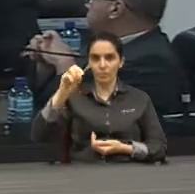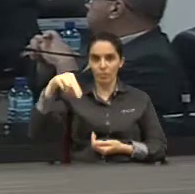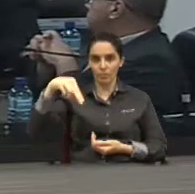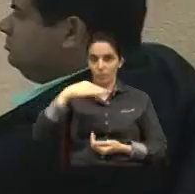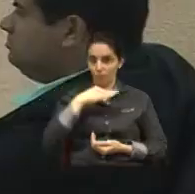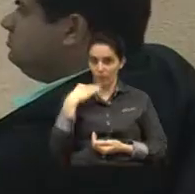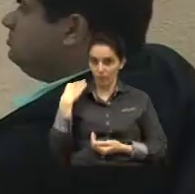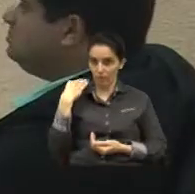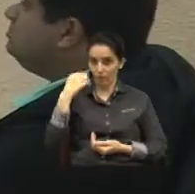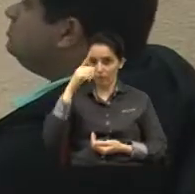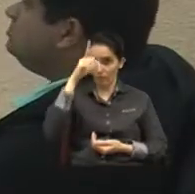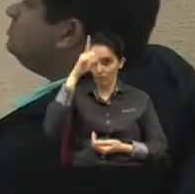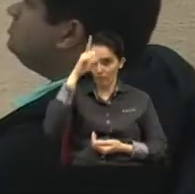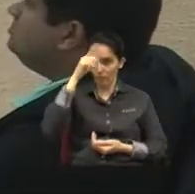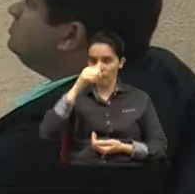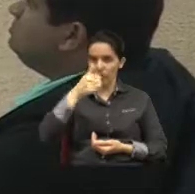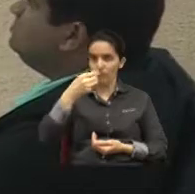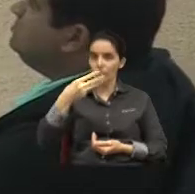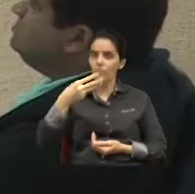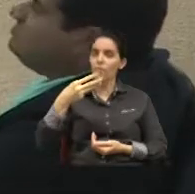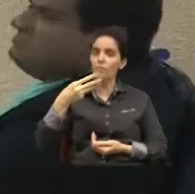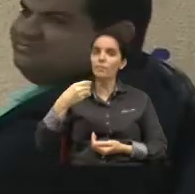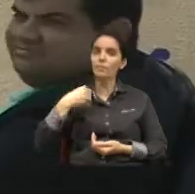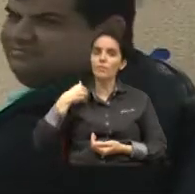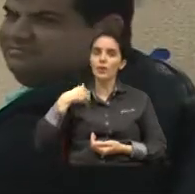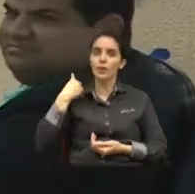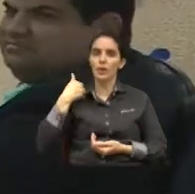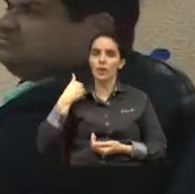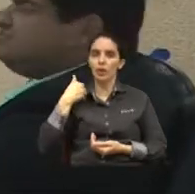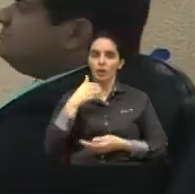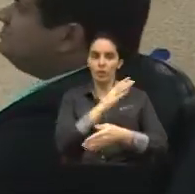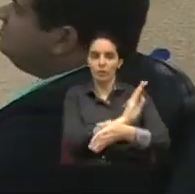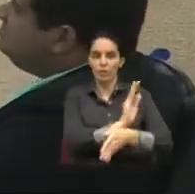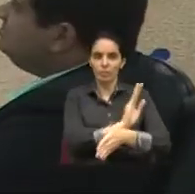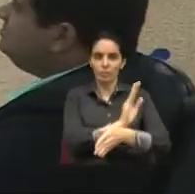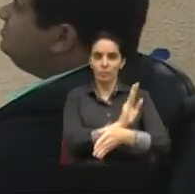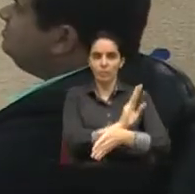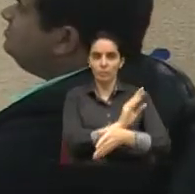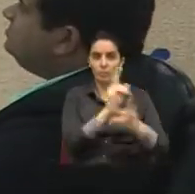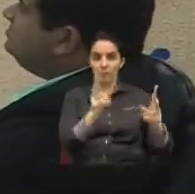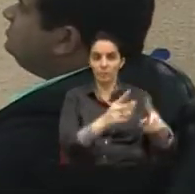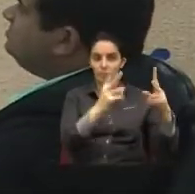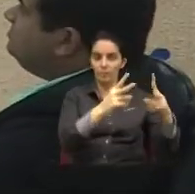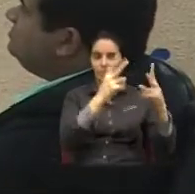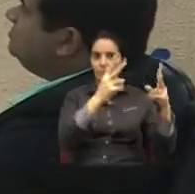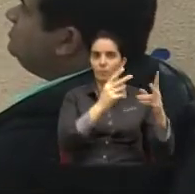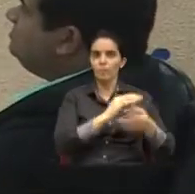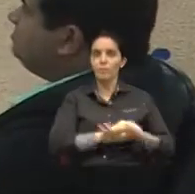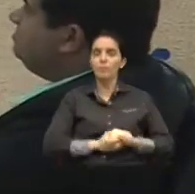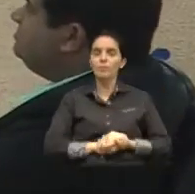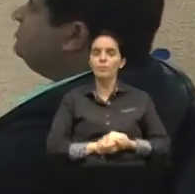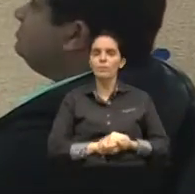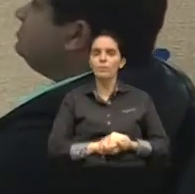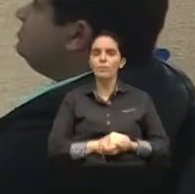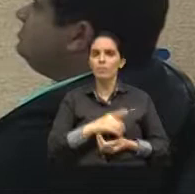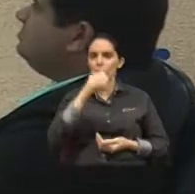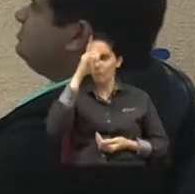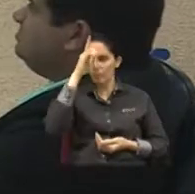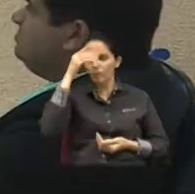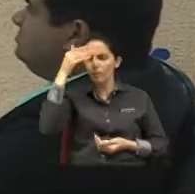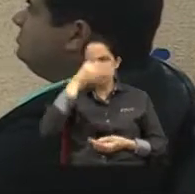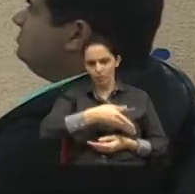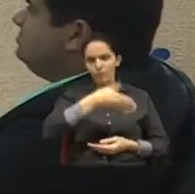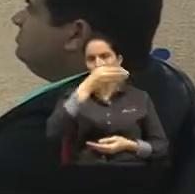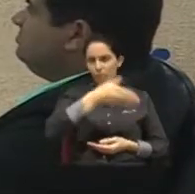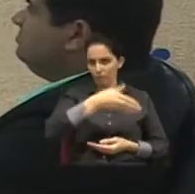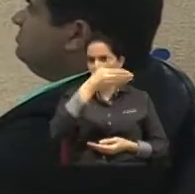E nesse tempo o Cine Vitória funcionava muito, né? E a gente ia naquelas matinês durante a semana. Assim.